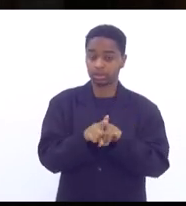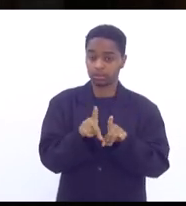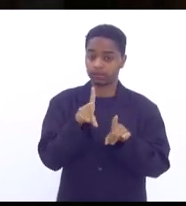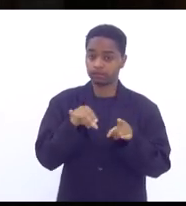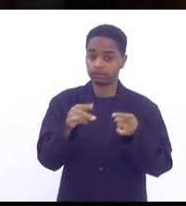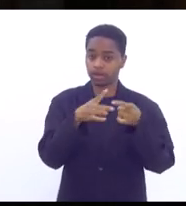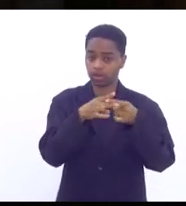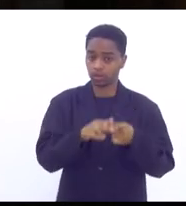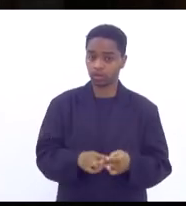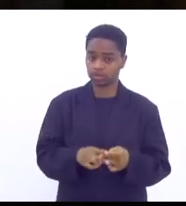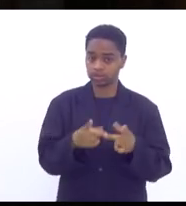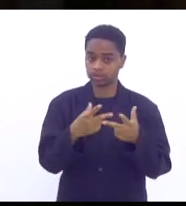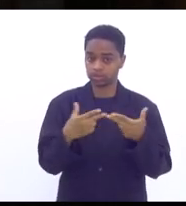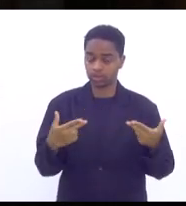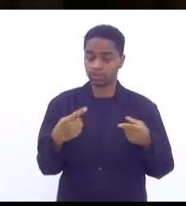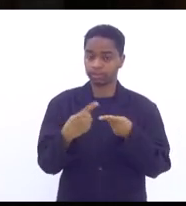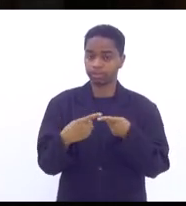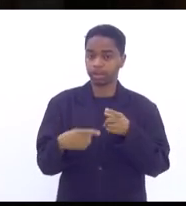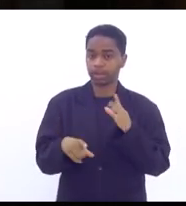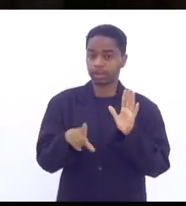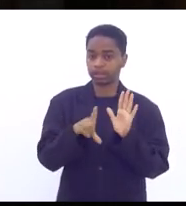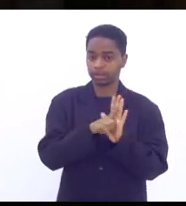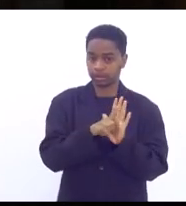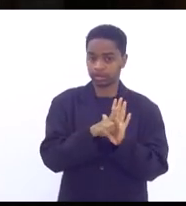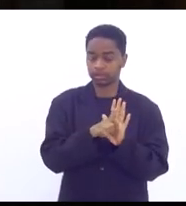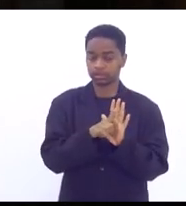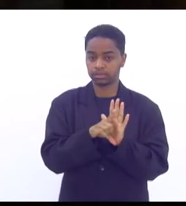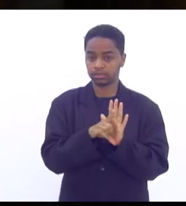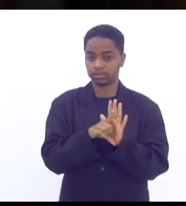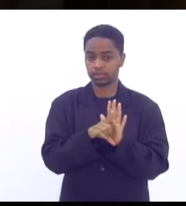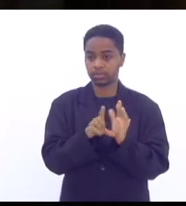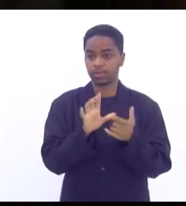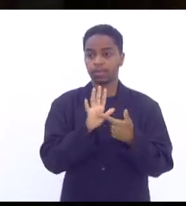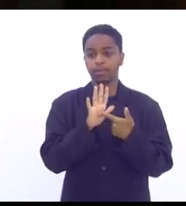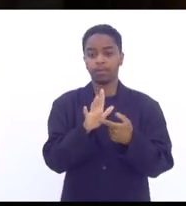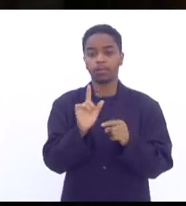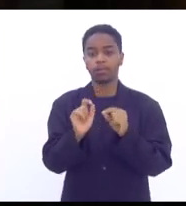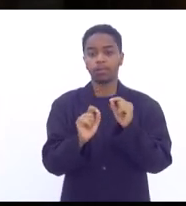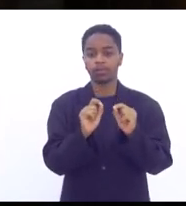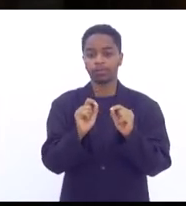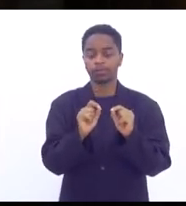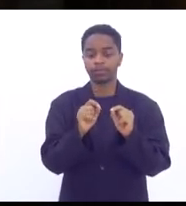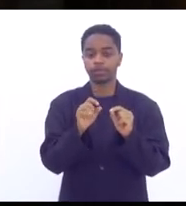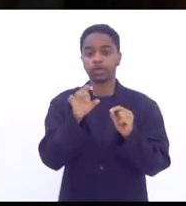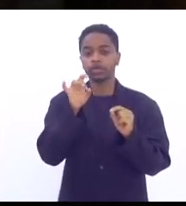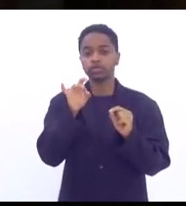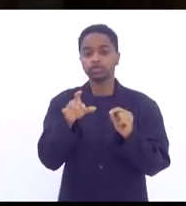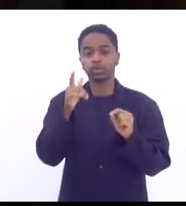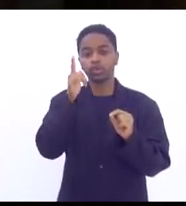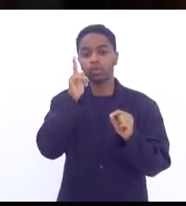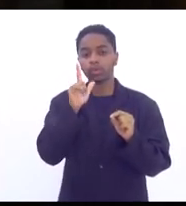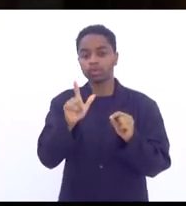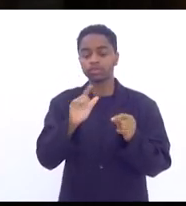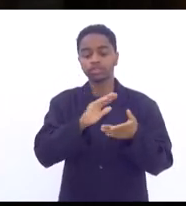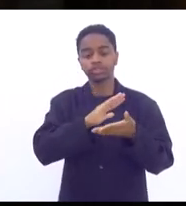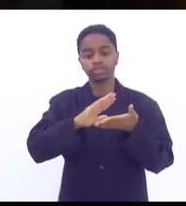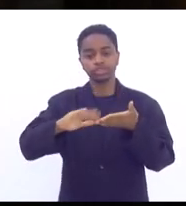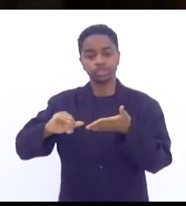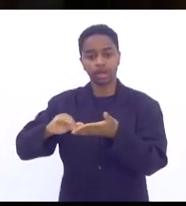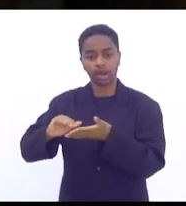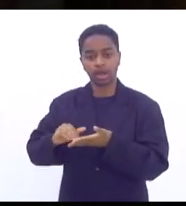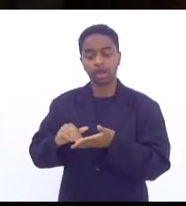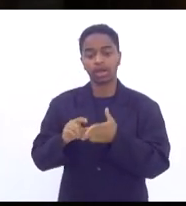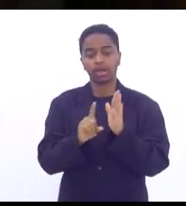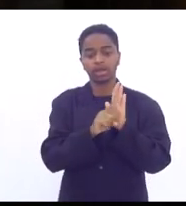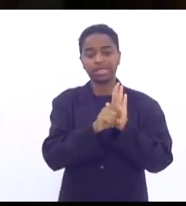isso, porque a lei diz que só poderá ser retirado qualquer hidrômetro